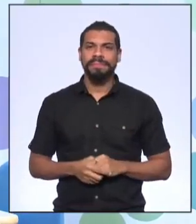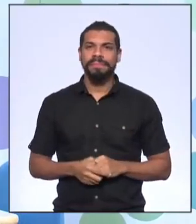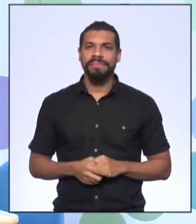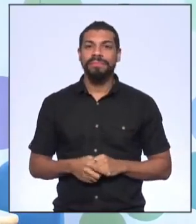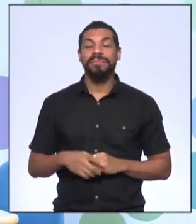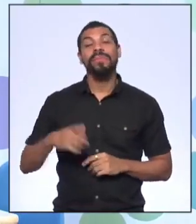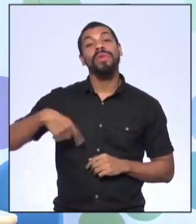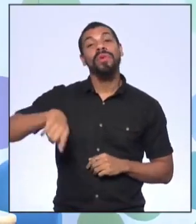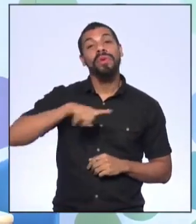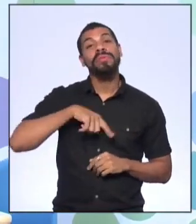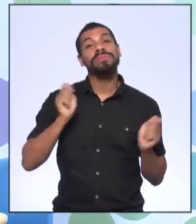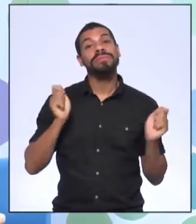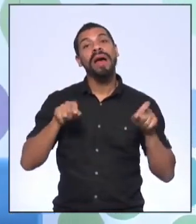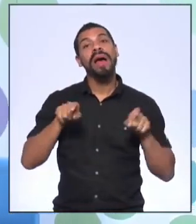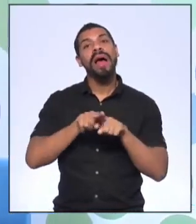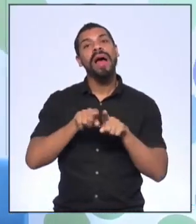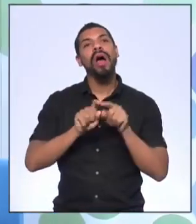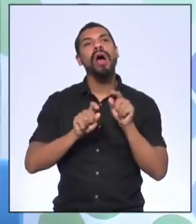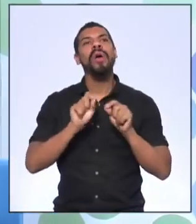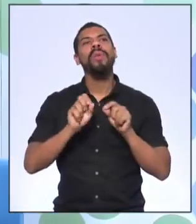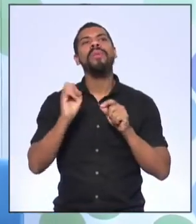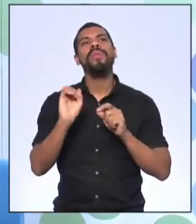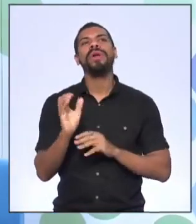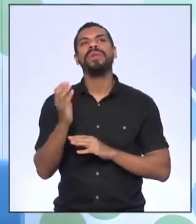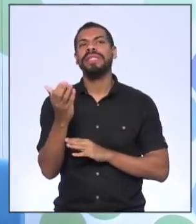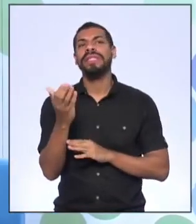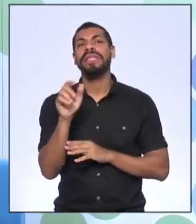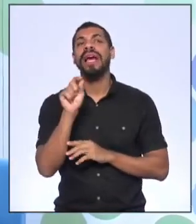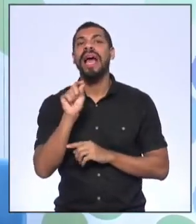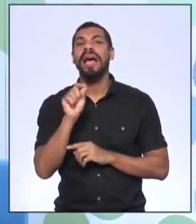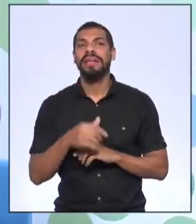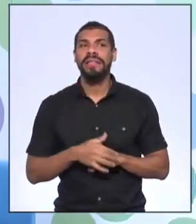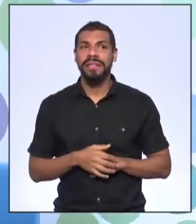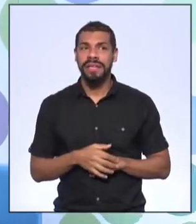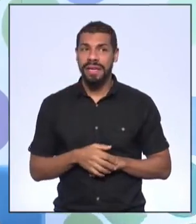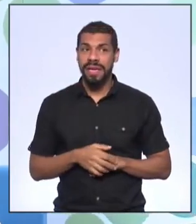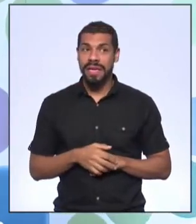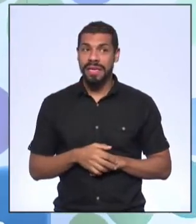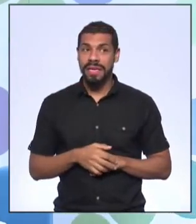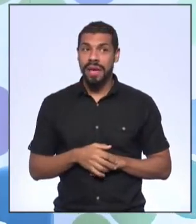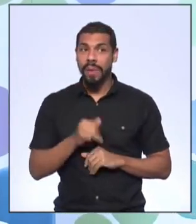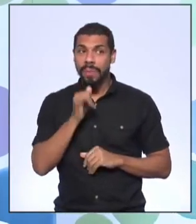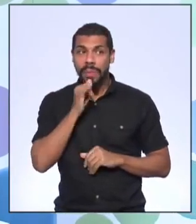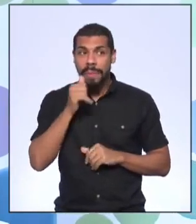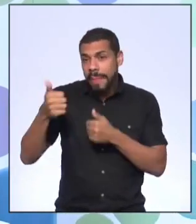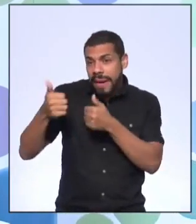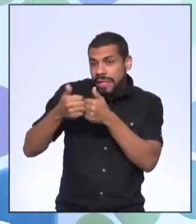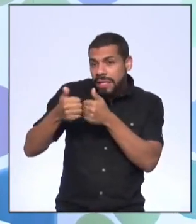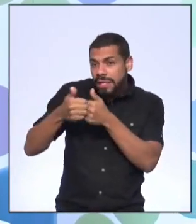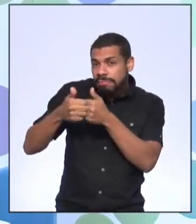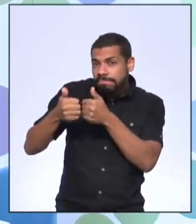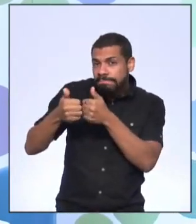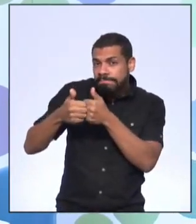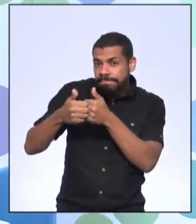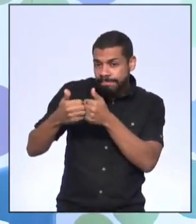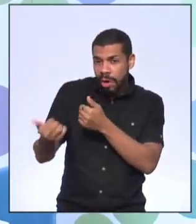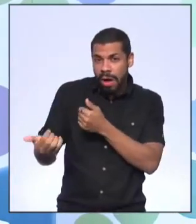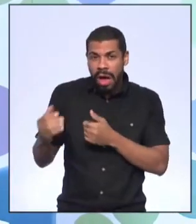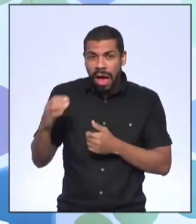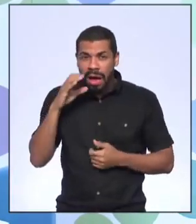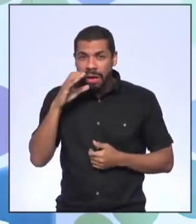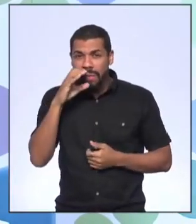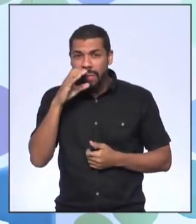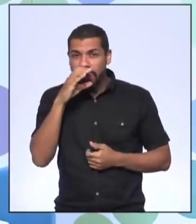também a condução. E a irradiação térmica, professor? A irradiação térmica, pessoal, é só você colocar a mão perto aqui, ó, você vê que sente o calor, né, da vela,